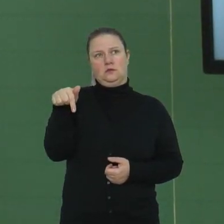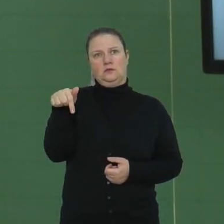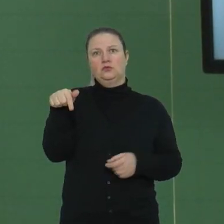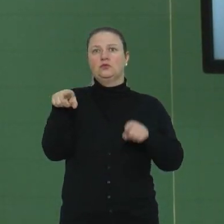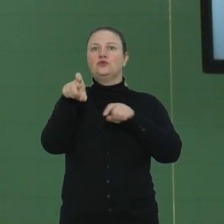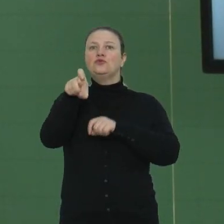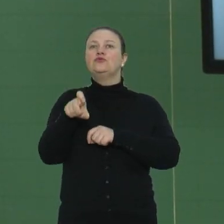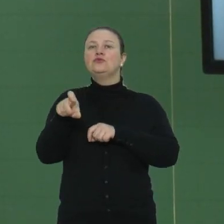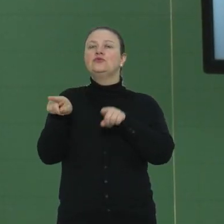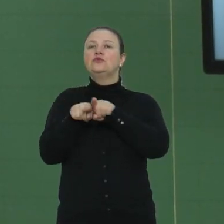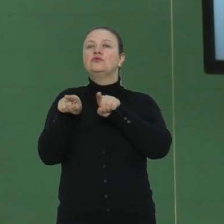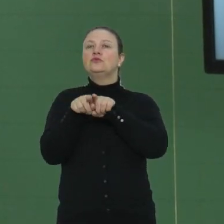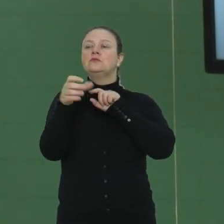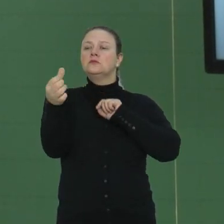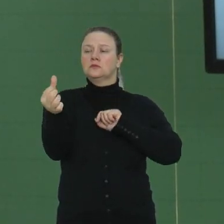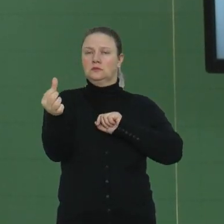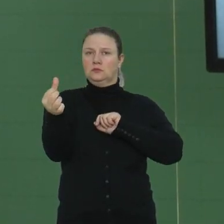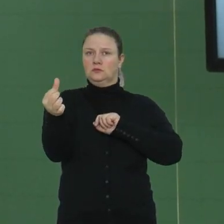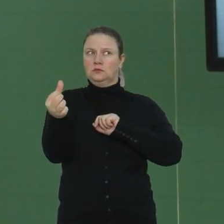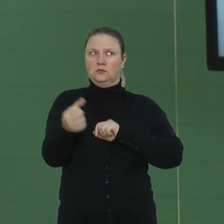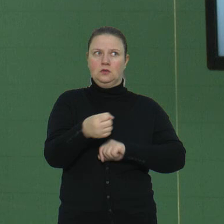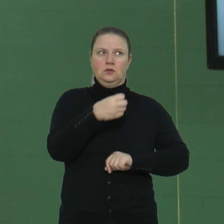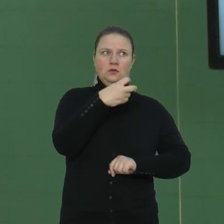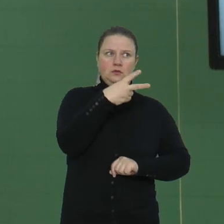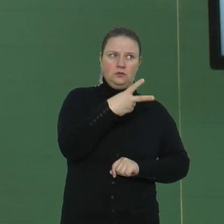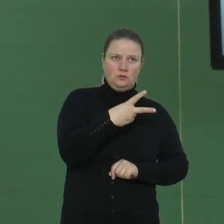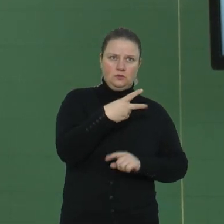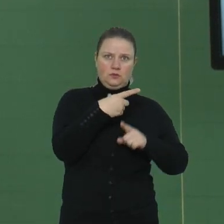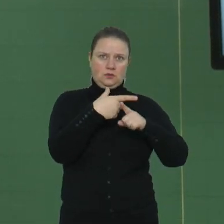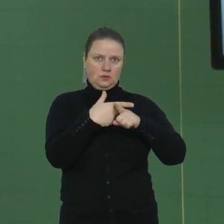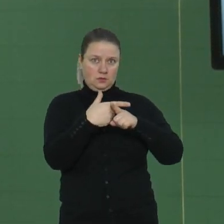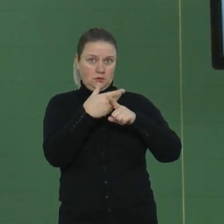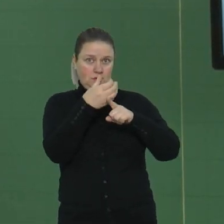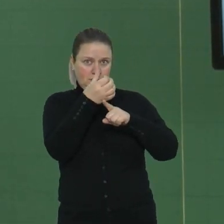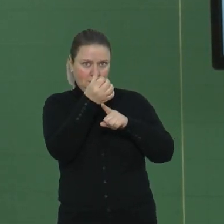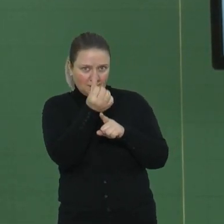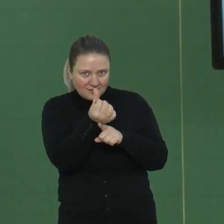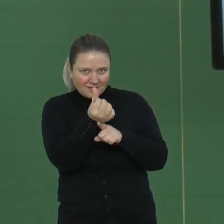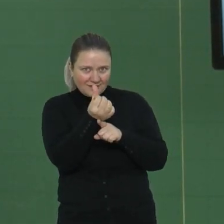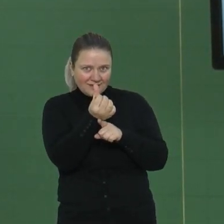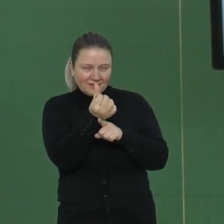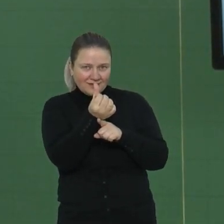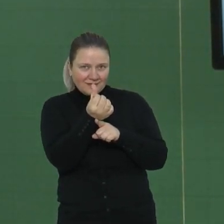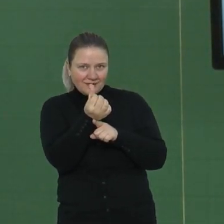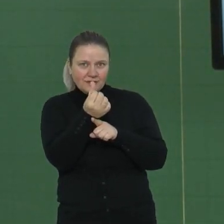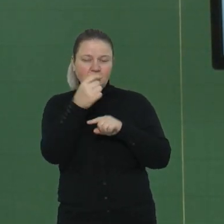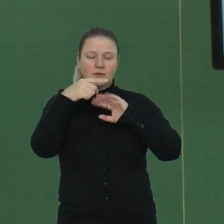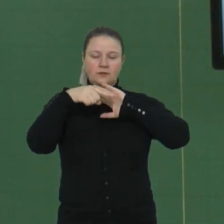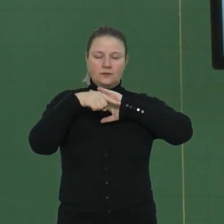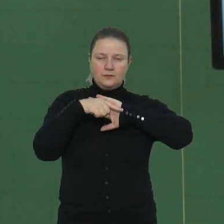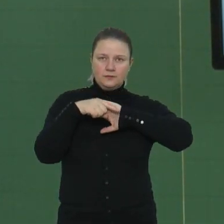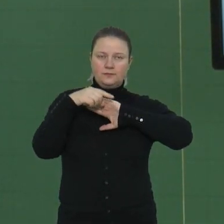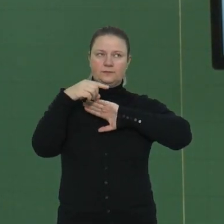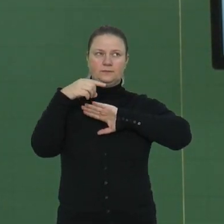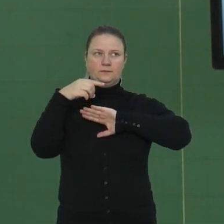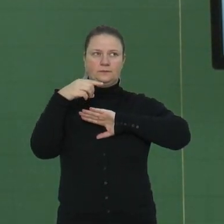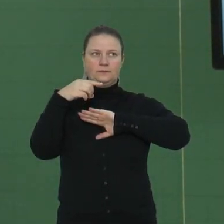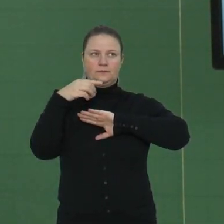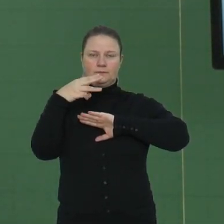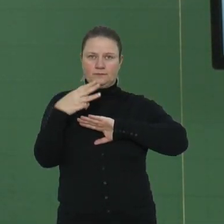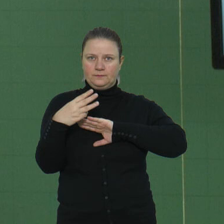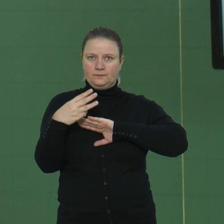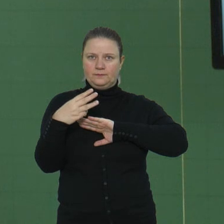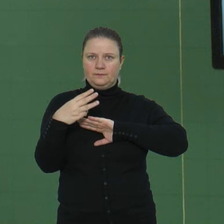vai ser 2 vezes o 3, vezes o 6, que é o x, né, professora? Menos 3 mais maior do